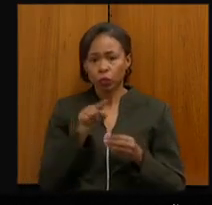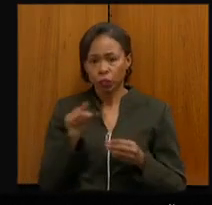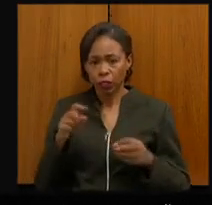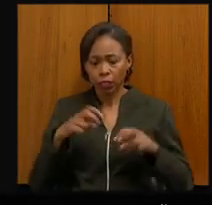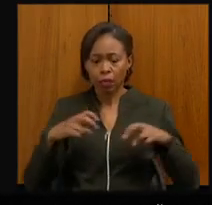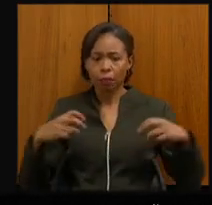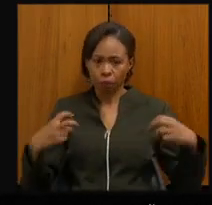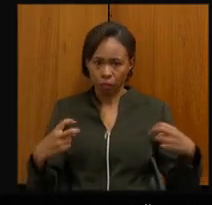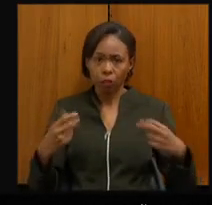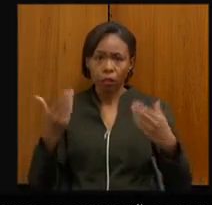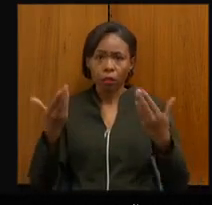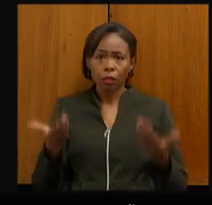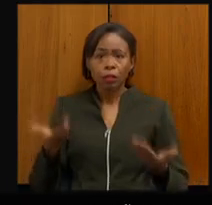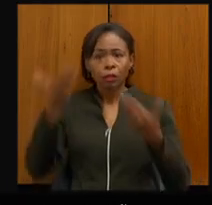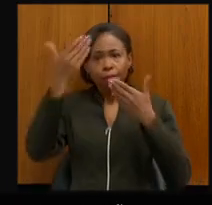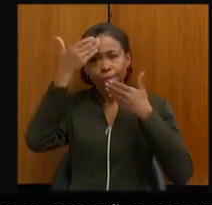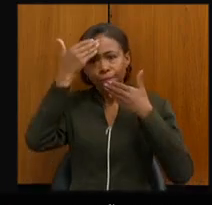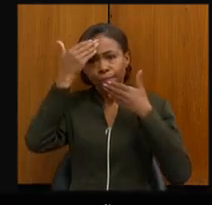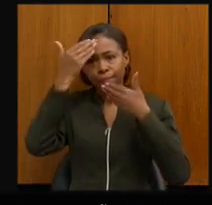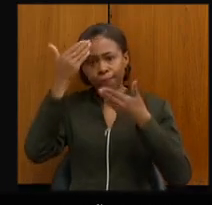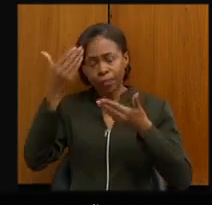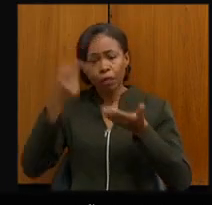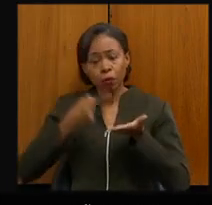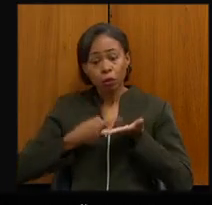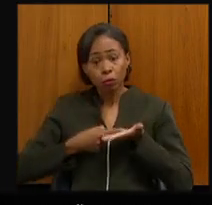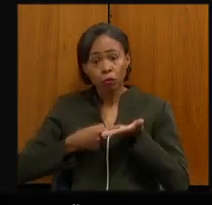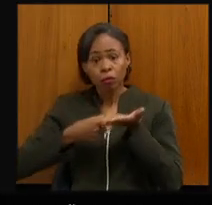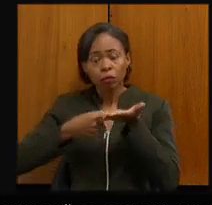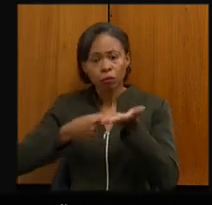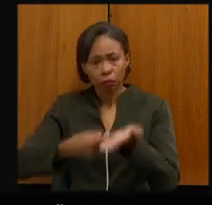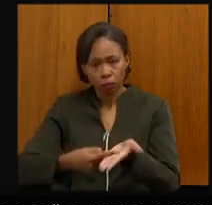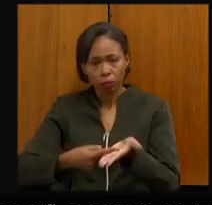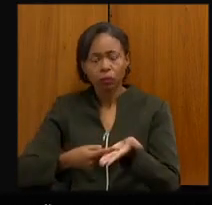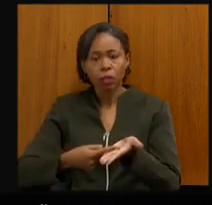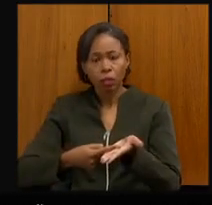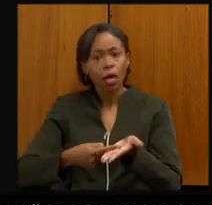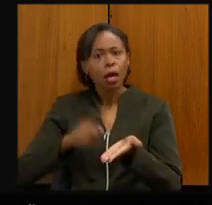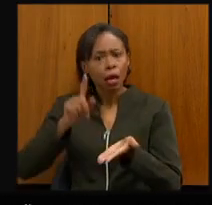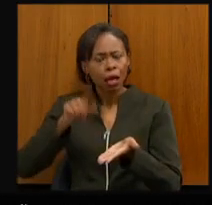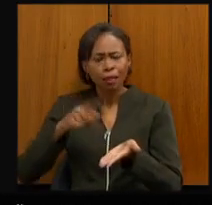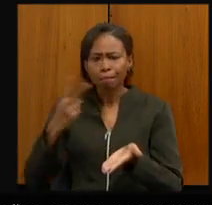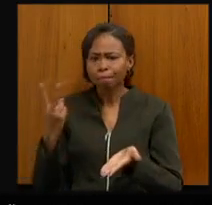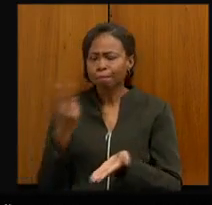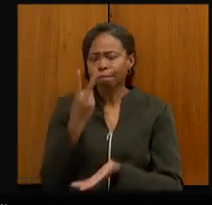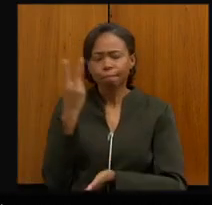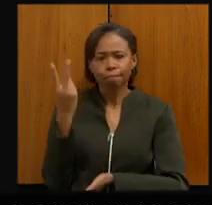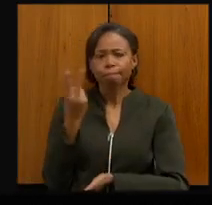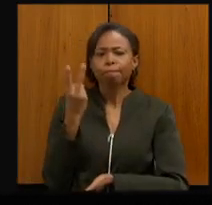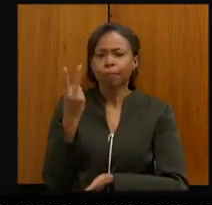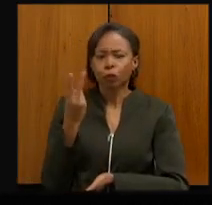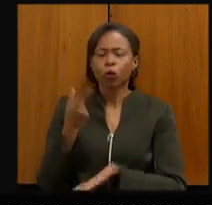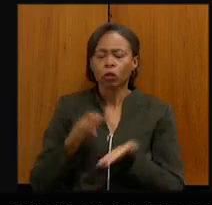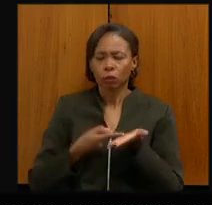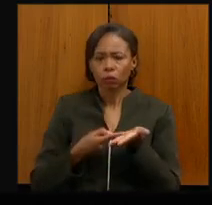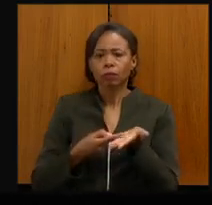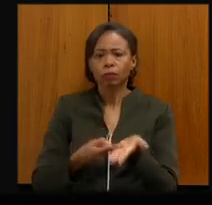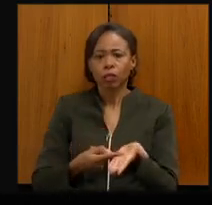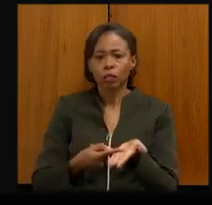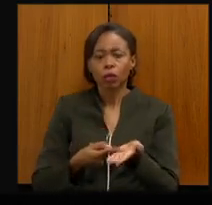e agradecer né feliz de convite e para mim é De grande valia para importância